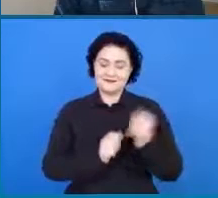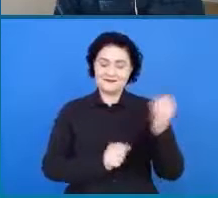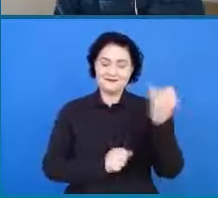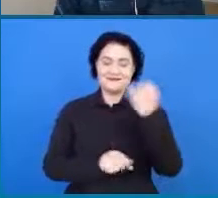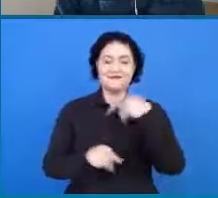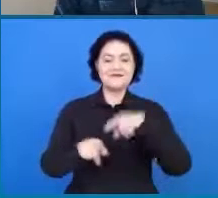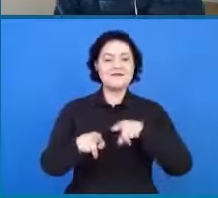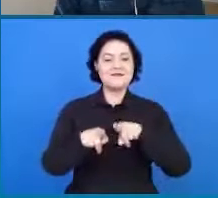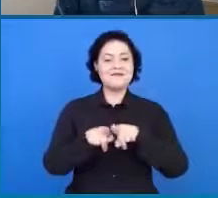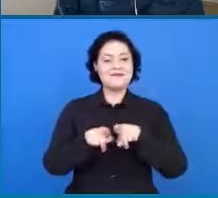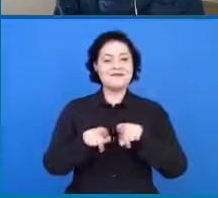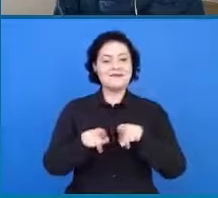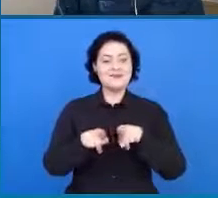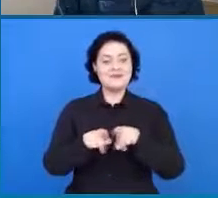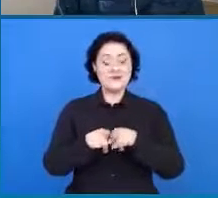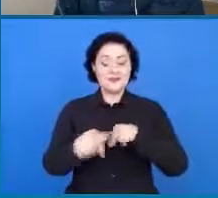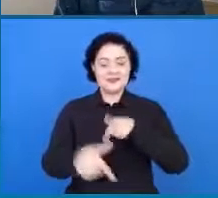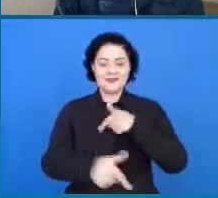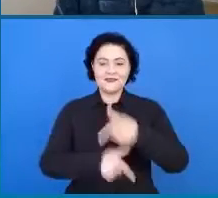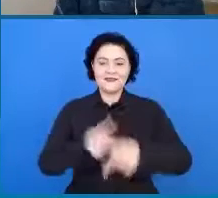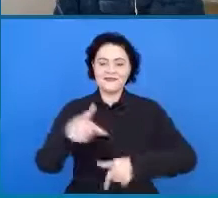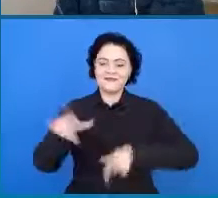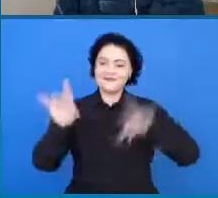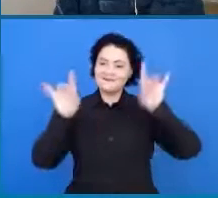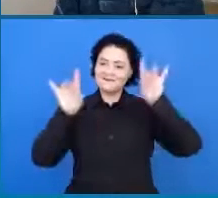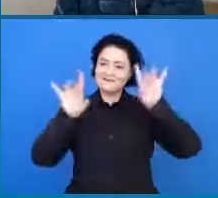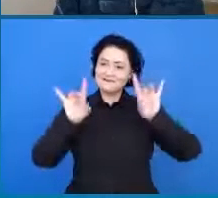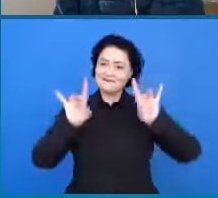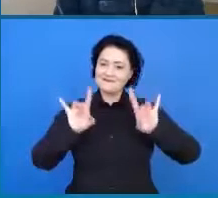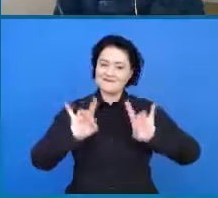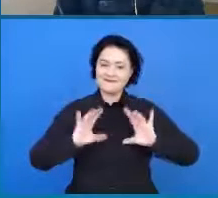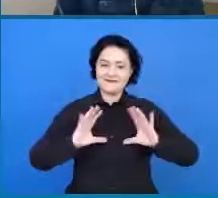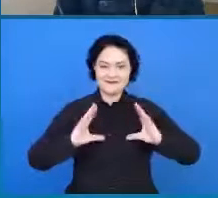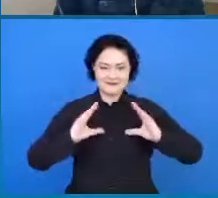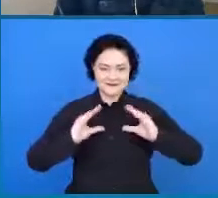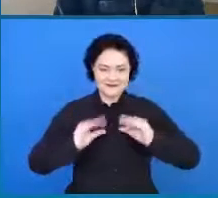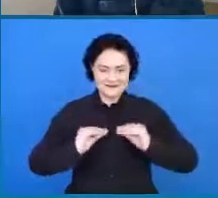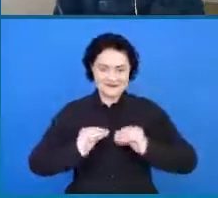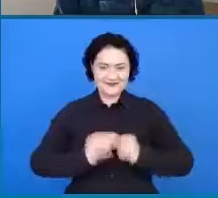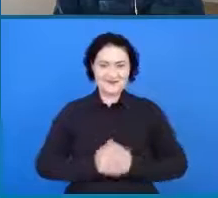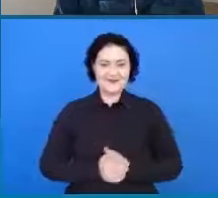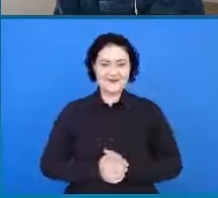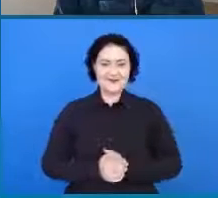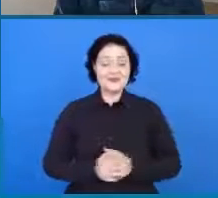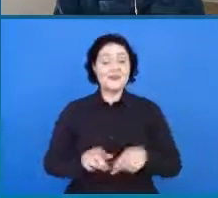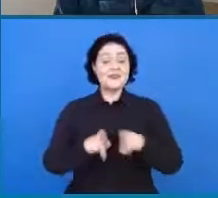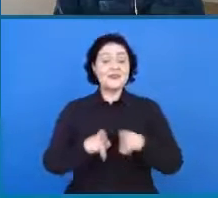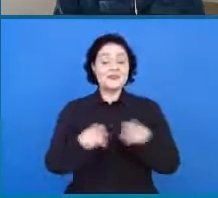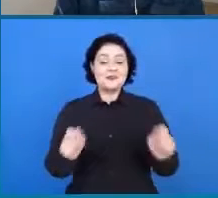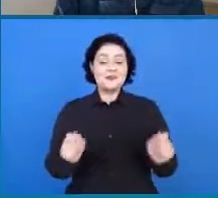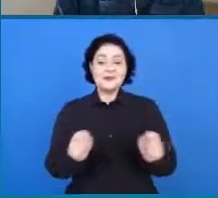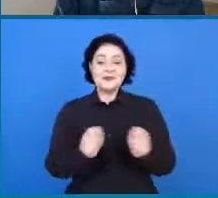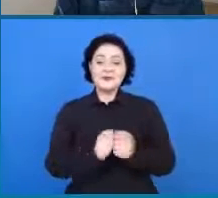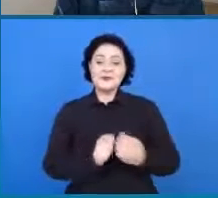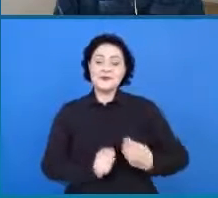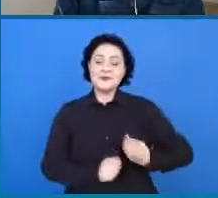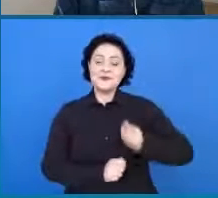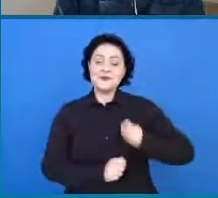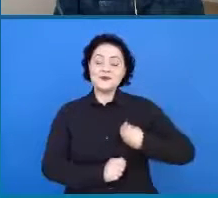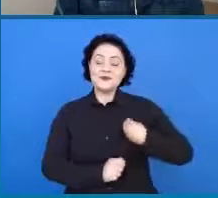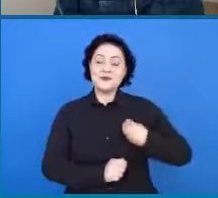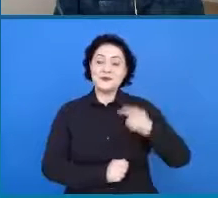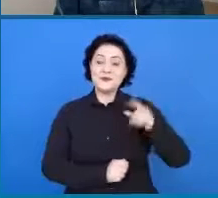importante e com um trabalho muito especial nesta noite e está conosco aqui